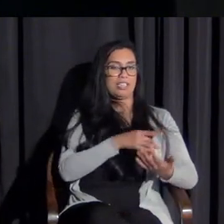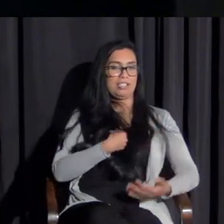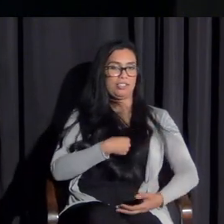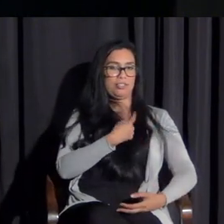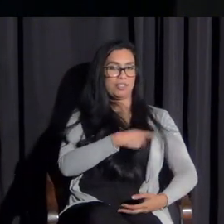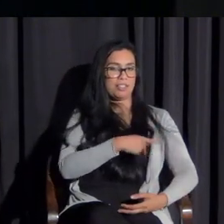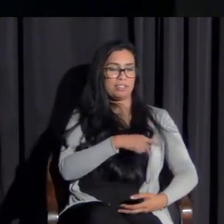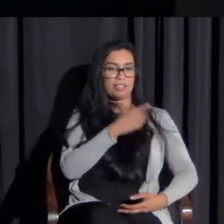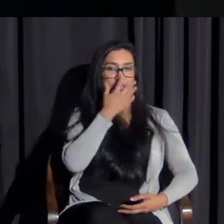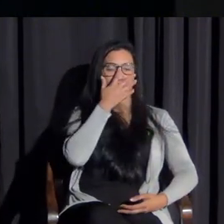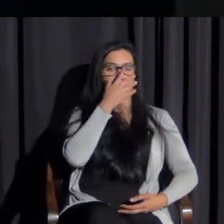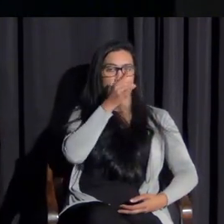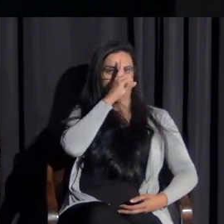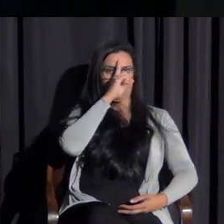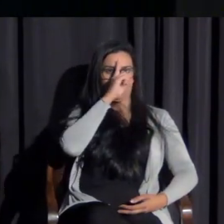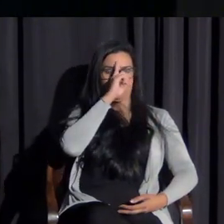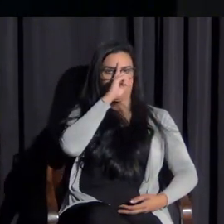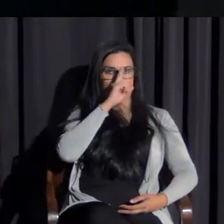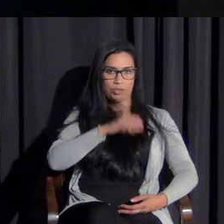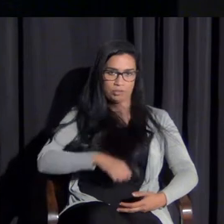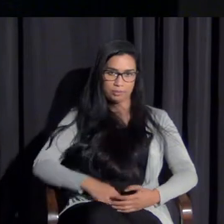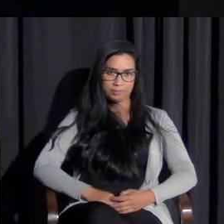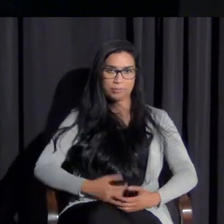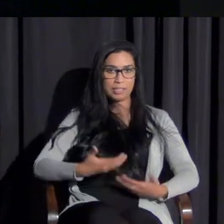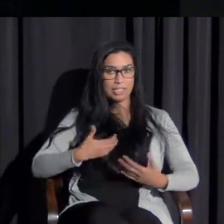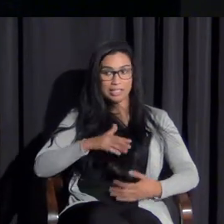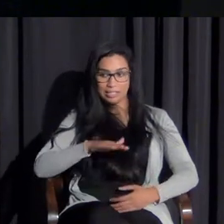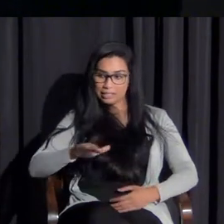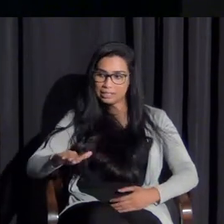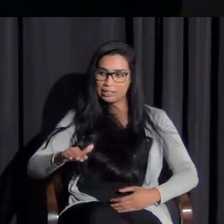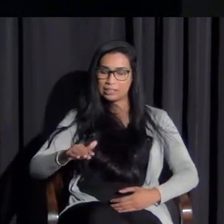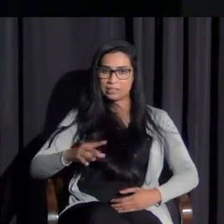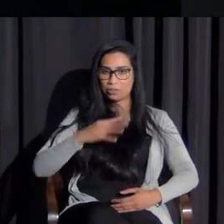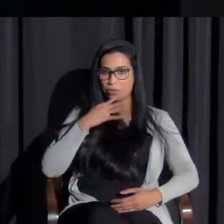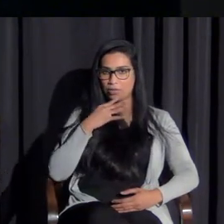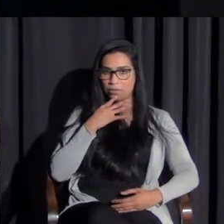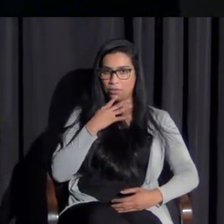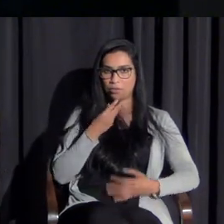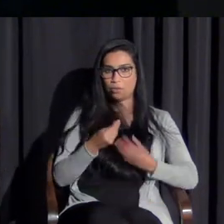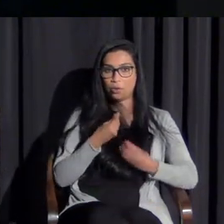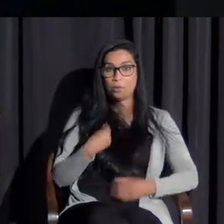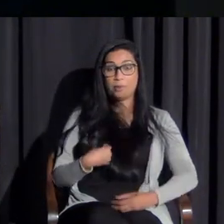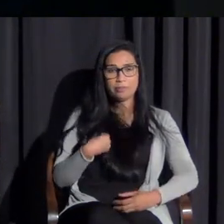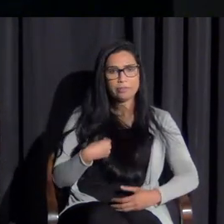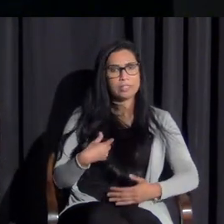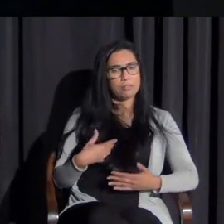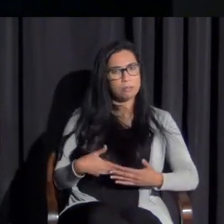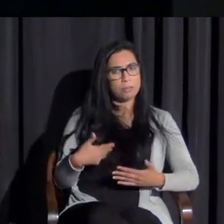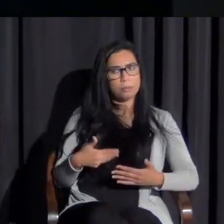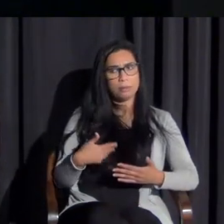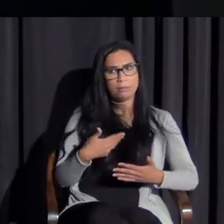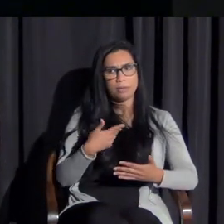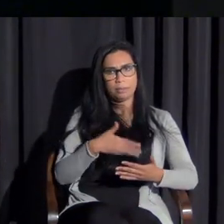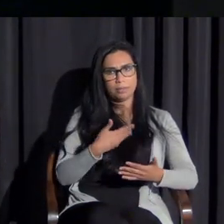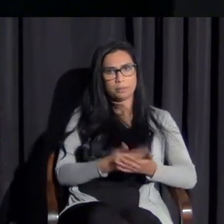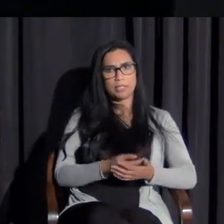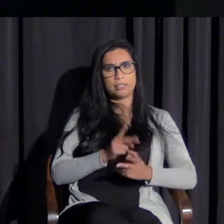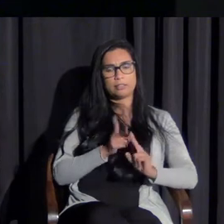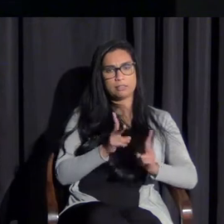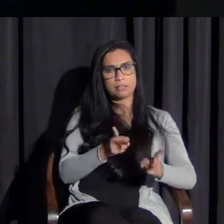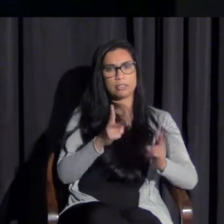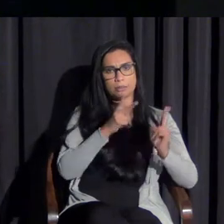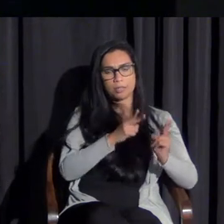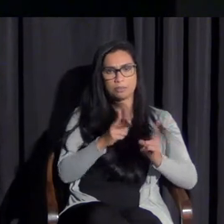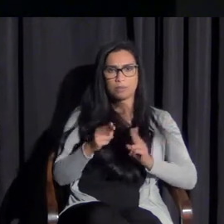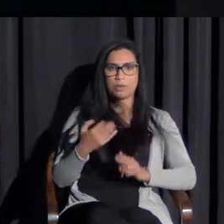gente passa aqui todos os dias, né? O que é estar aqui nessa situação. Então, eu acho